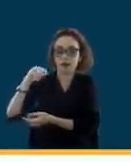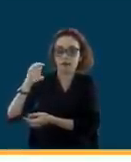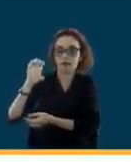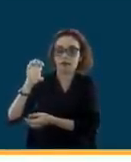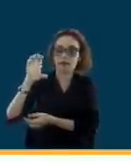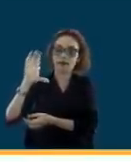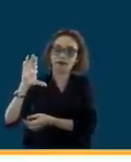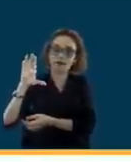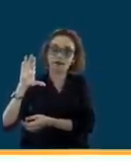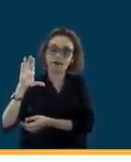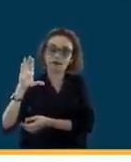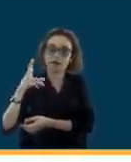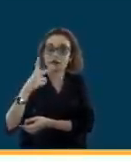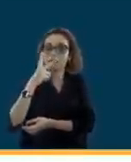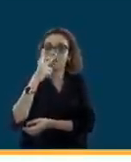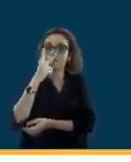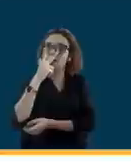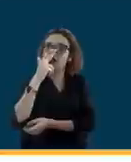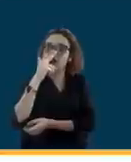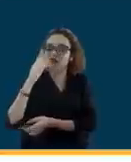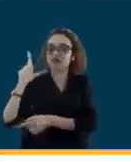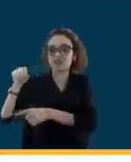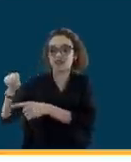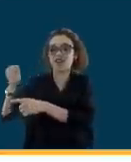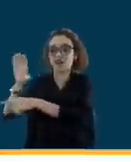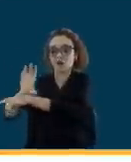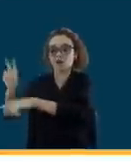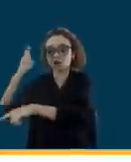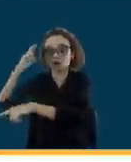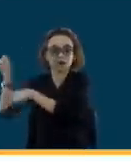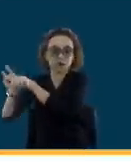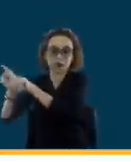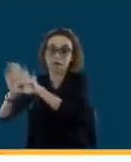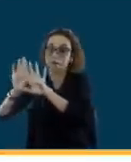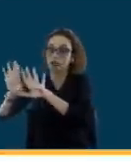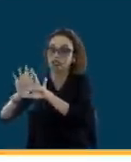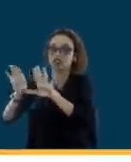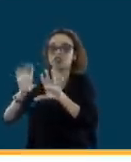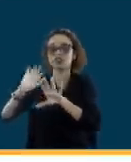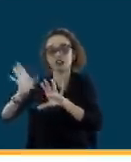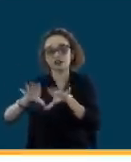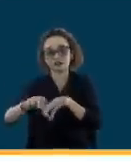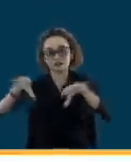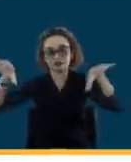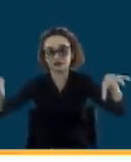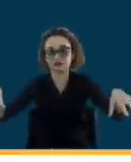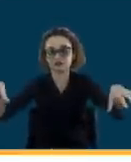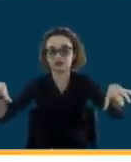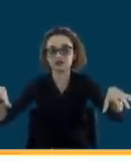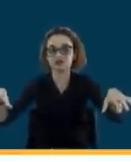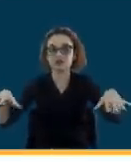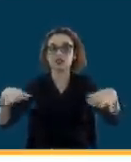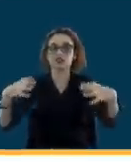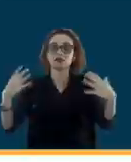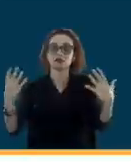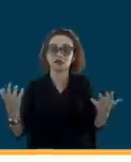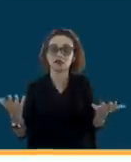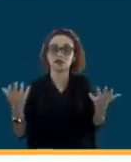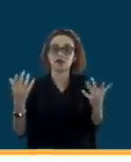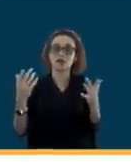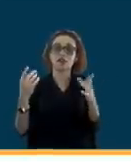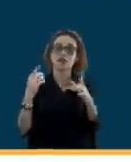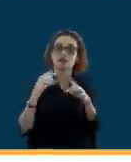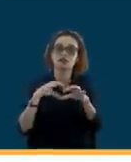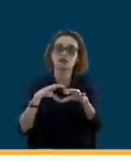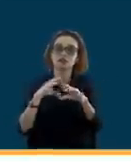o Ministério da Cultura também. Então, essa desarticulação, esse desmonte